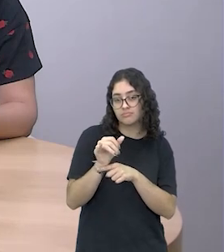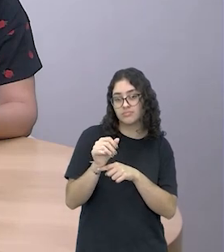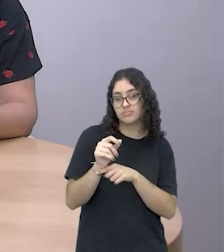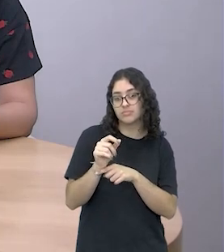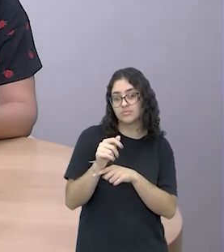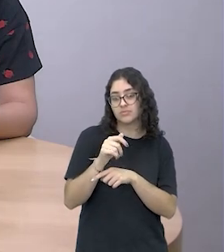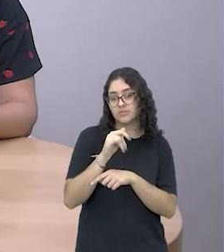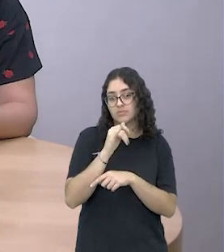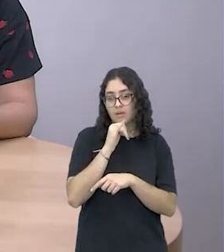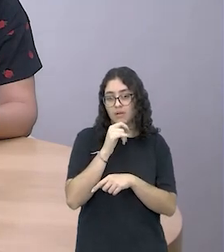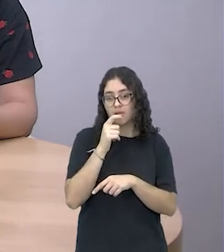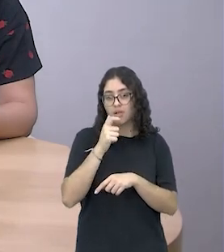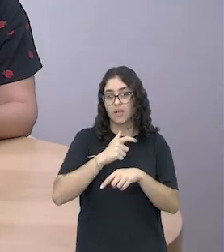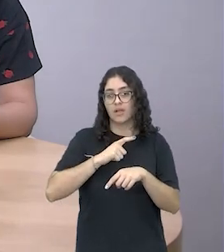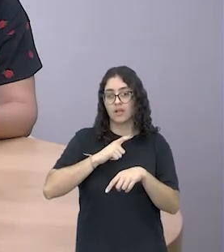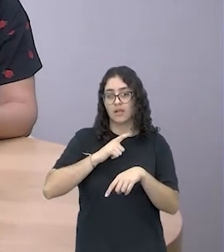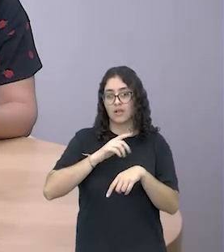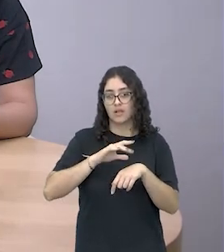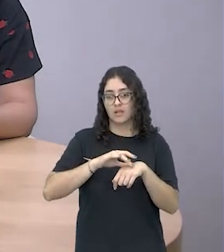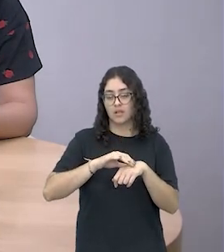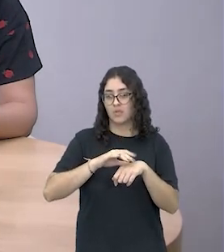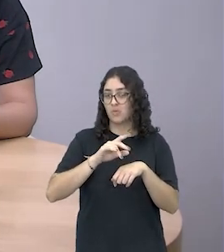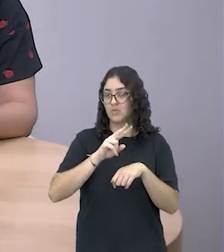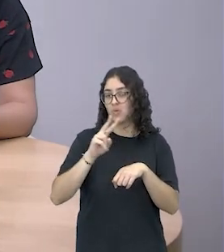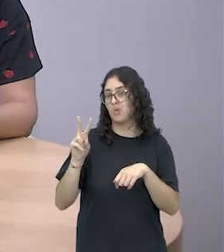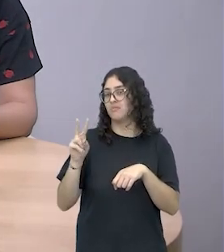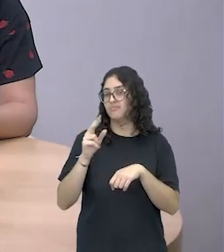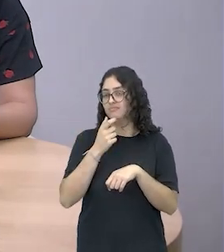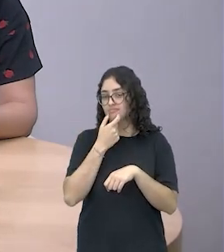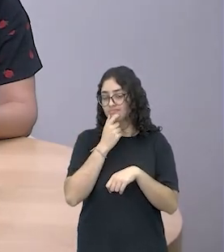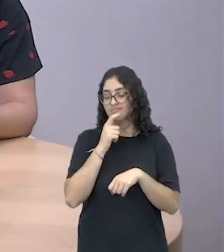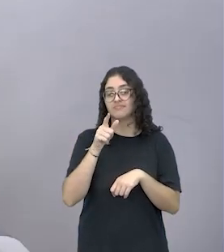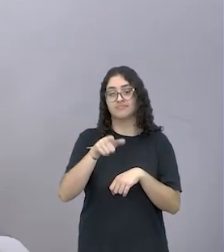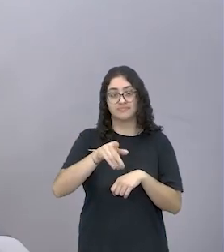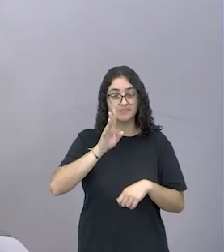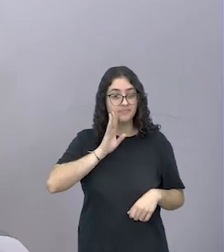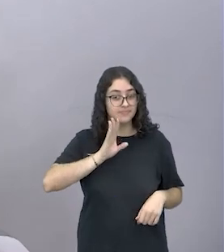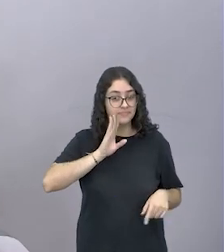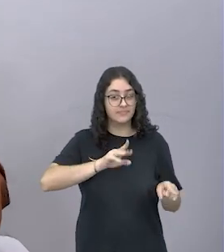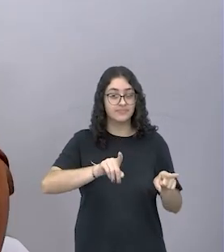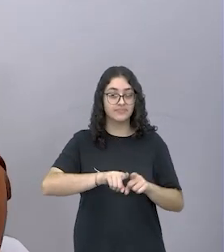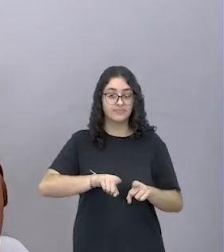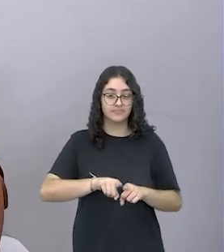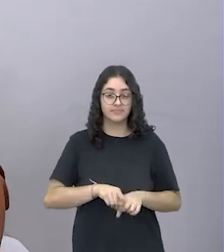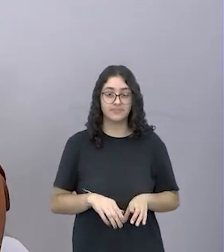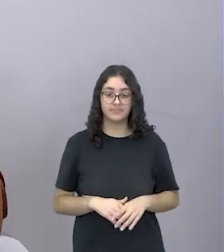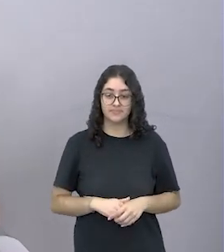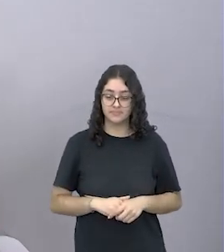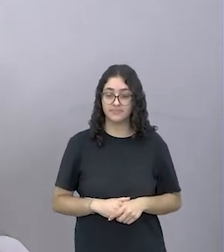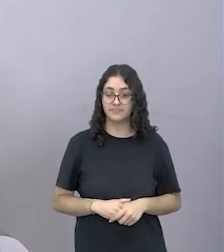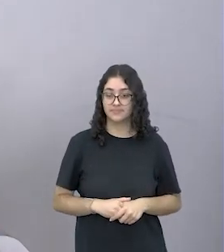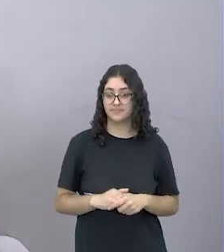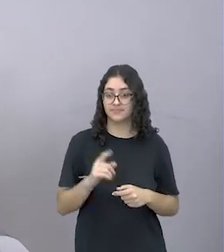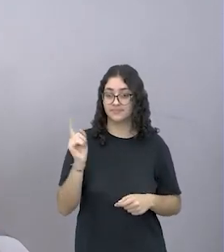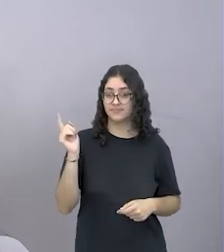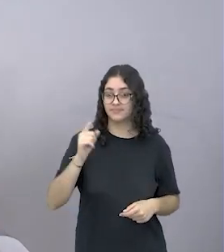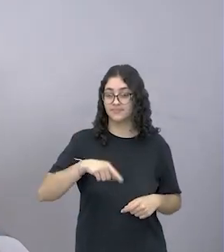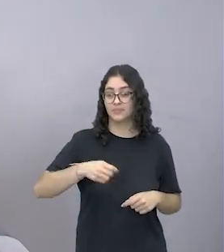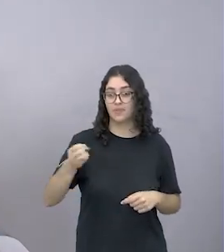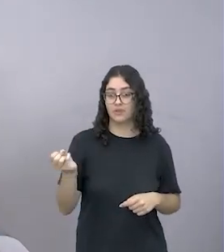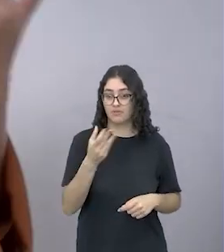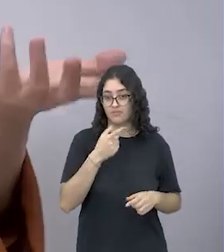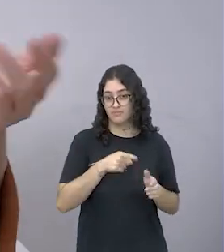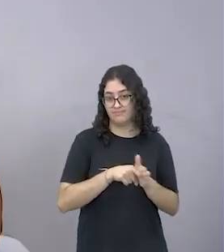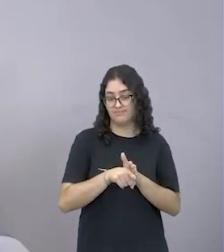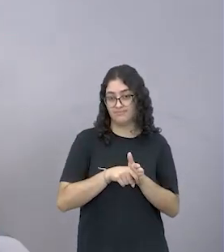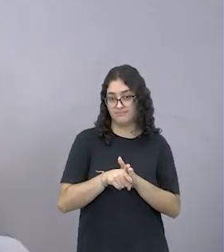que é portadora da síndrome de Klinefelter. Muito legal também, Kimie. Sobre isso é uma nova